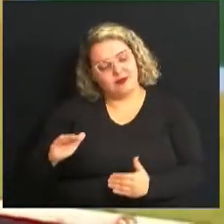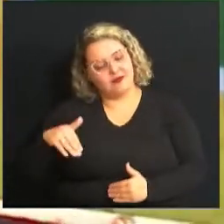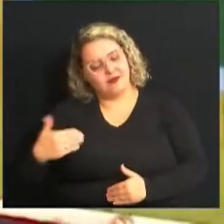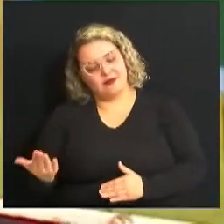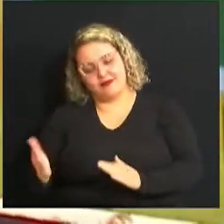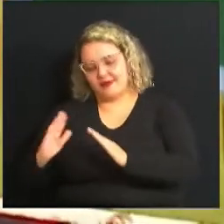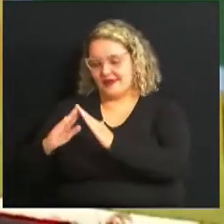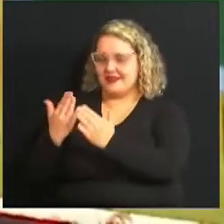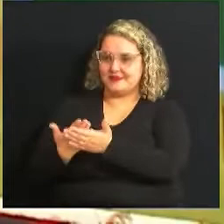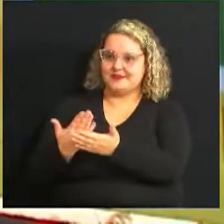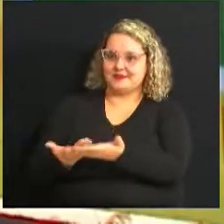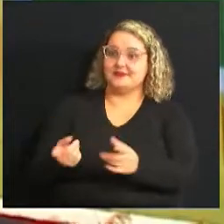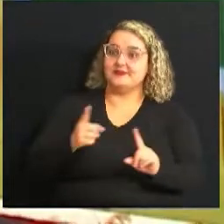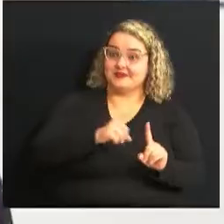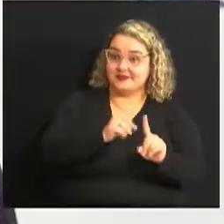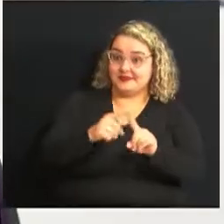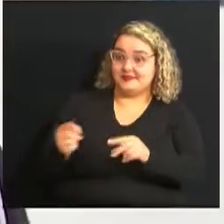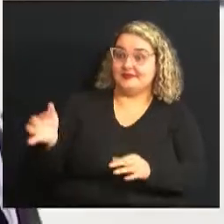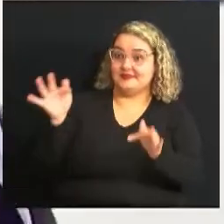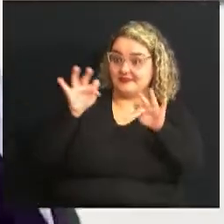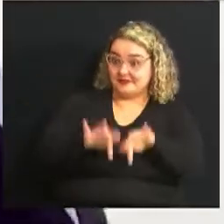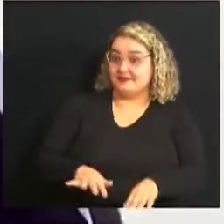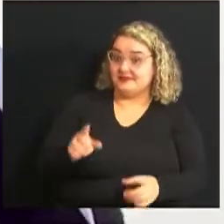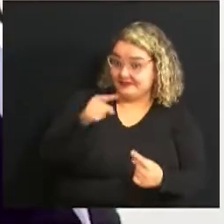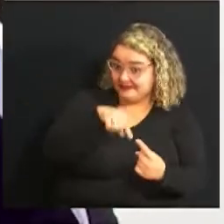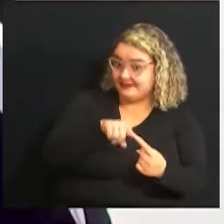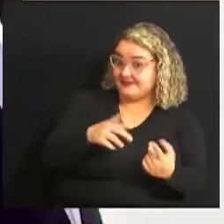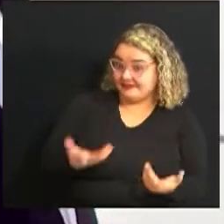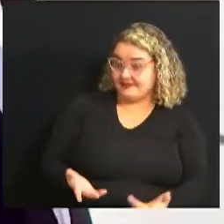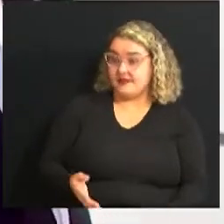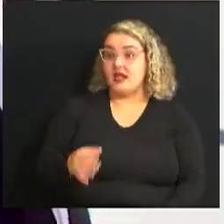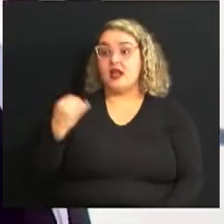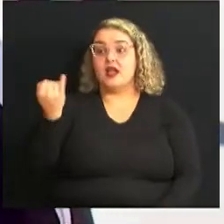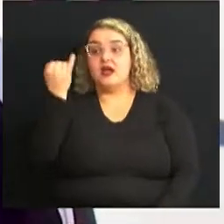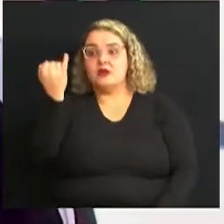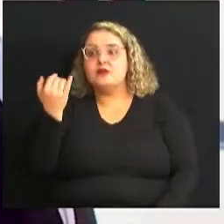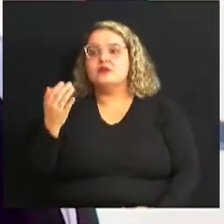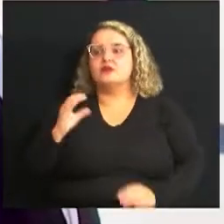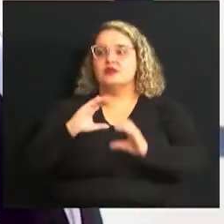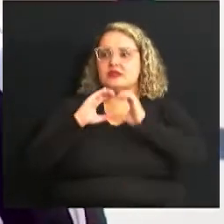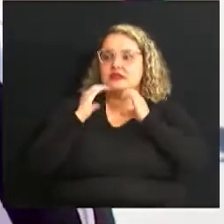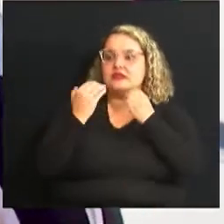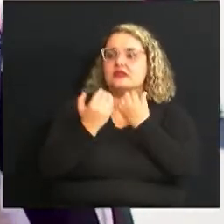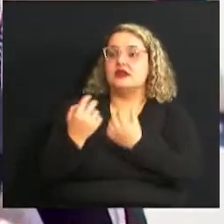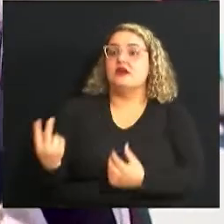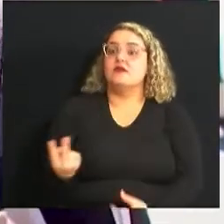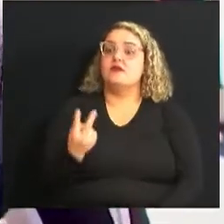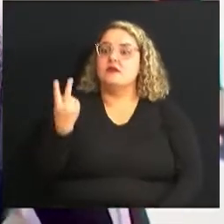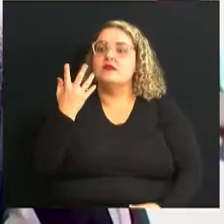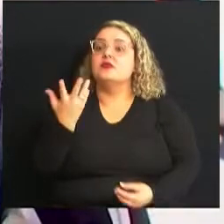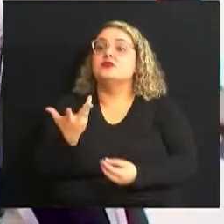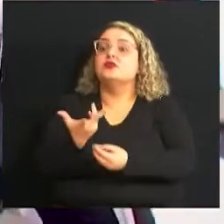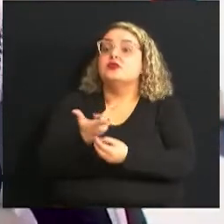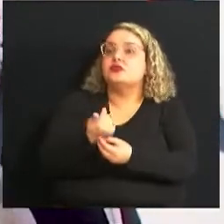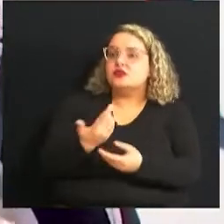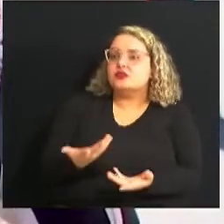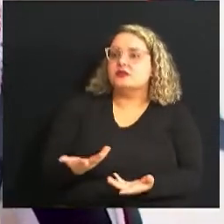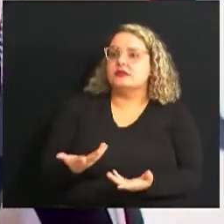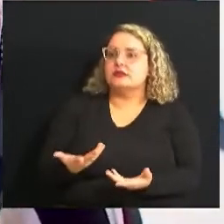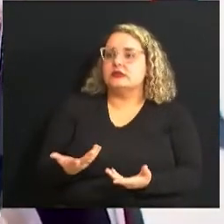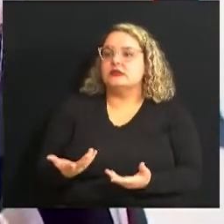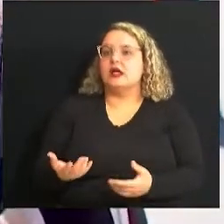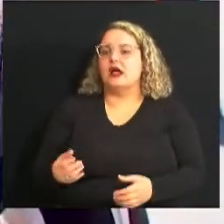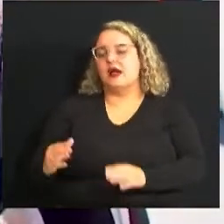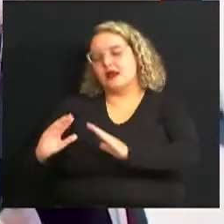com esse tipo de finalidade. É muito importante, principalmente na comunidade, valorizarem a arte, sair de dentro aí do espaço